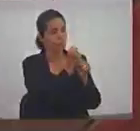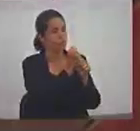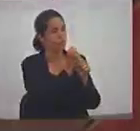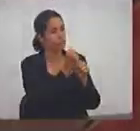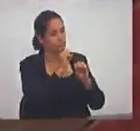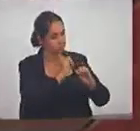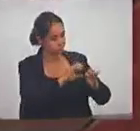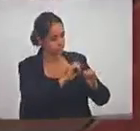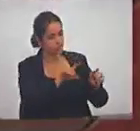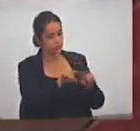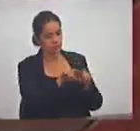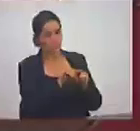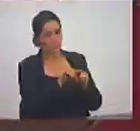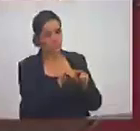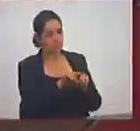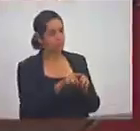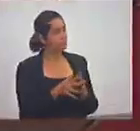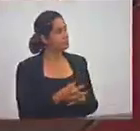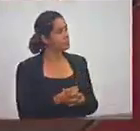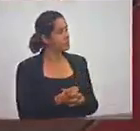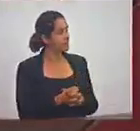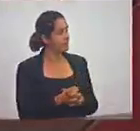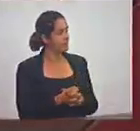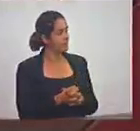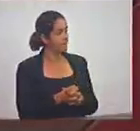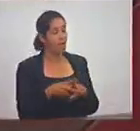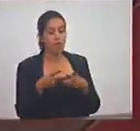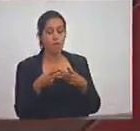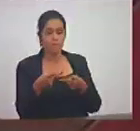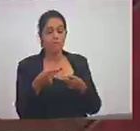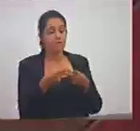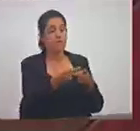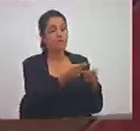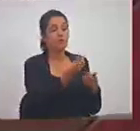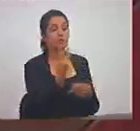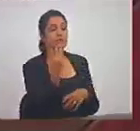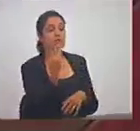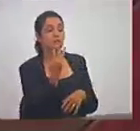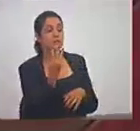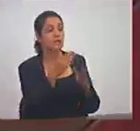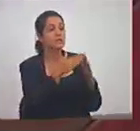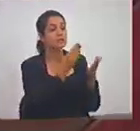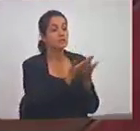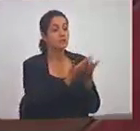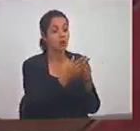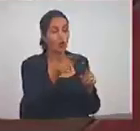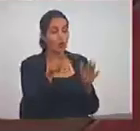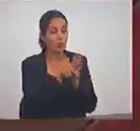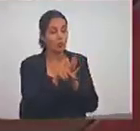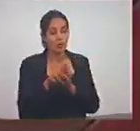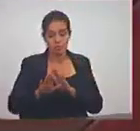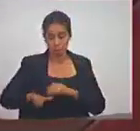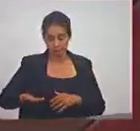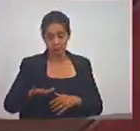atenderam o pedido deste vereador. Fizemos visita também em 3 creches, fizemos visita no Neide, Tonano e Marão, aqui no Modesto, onde nós